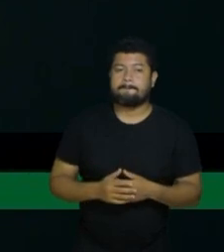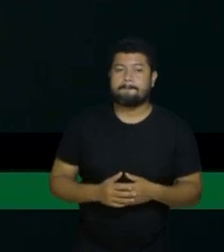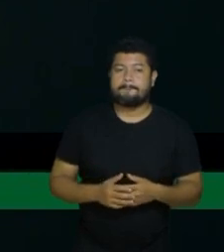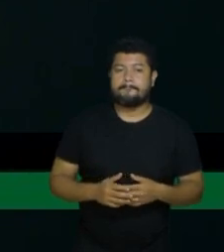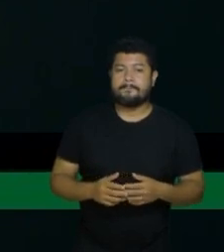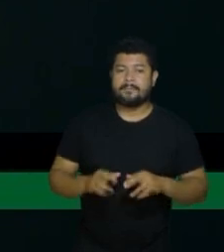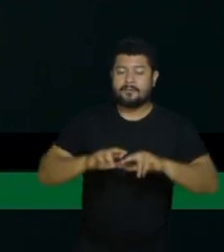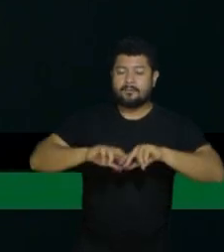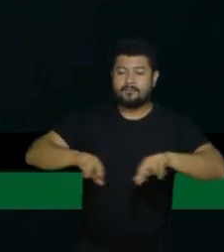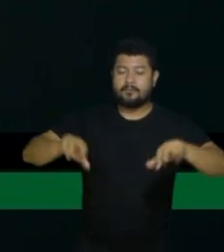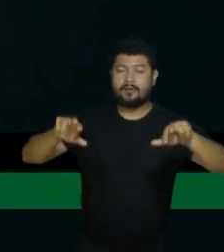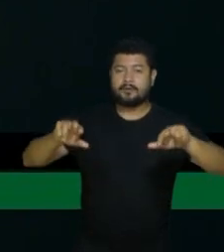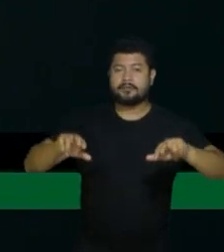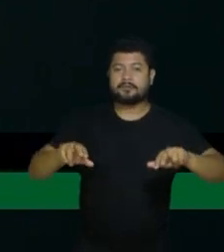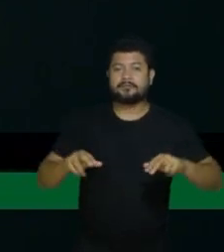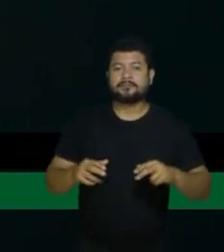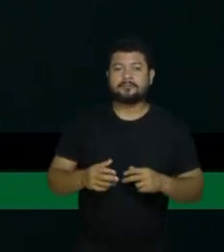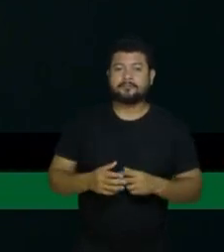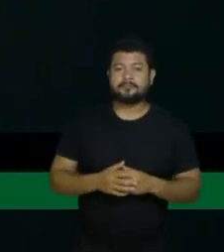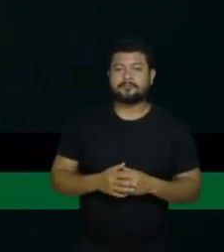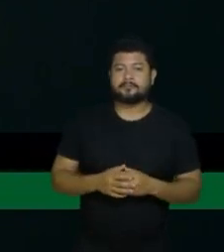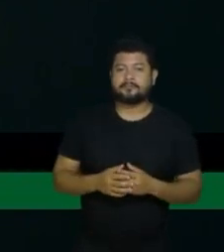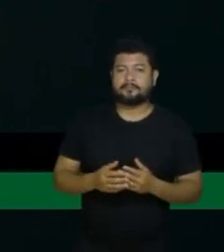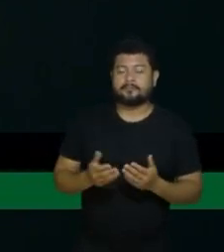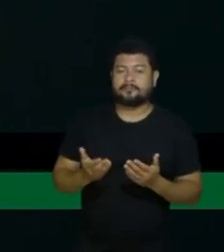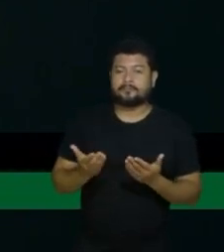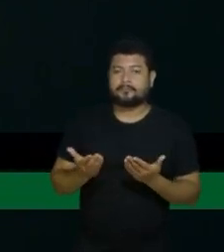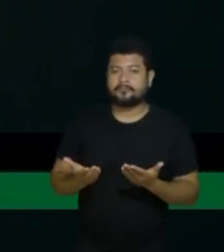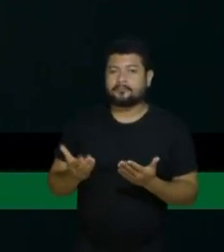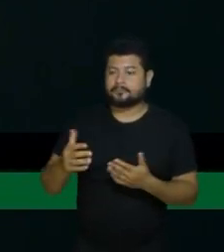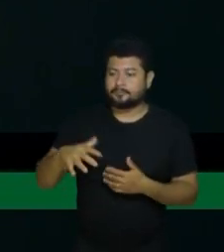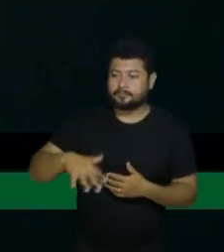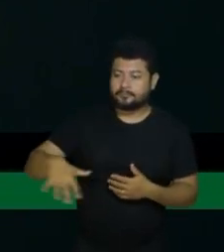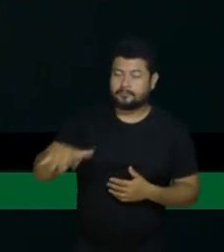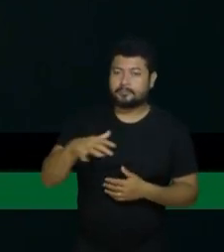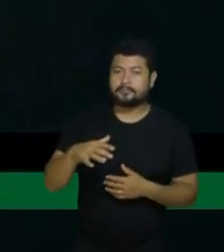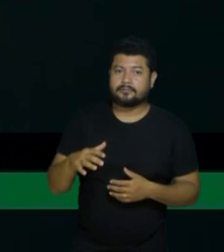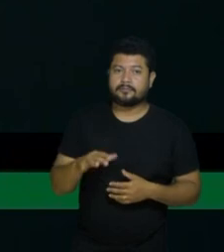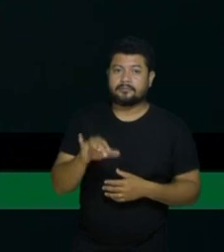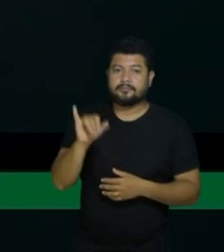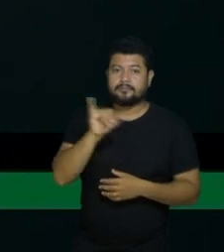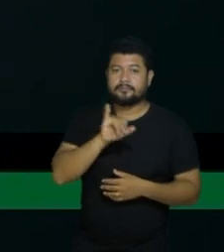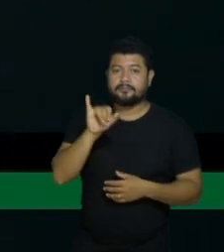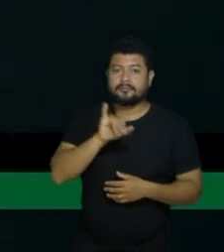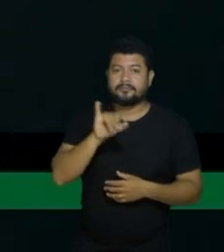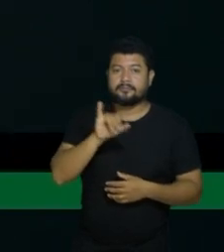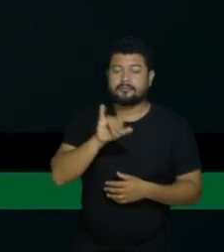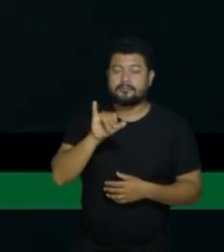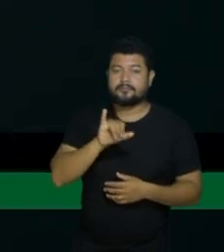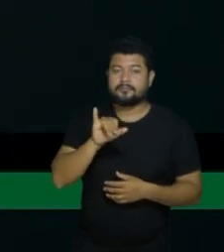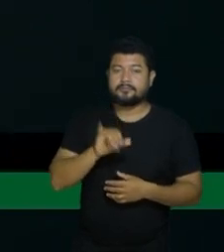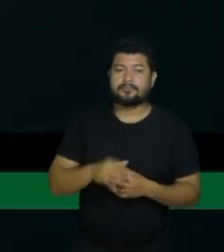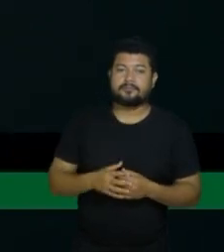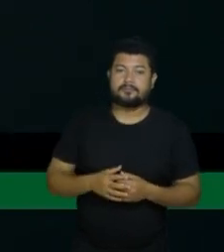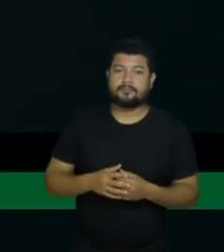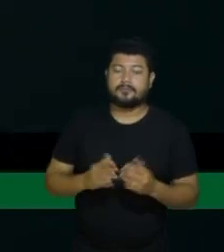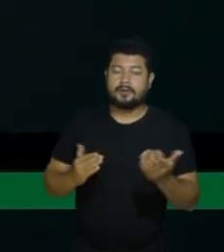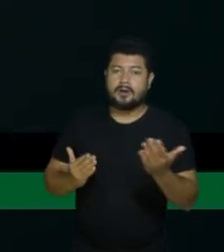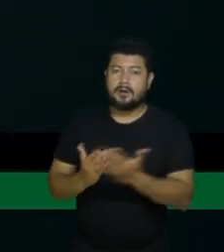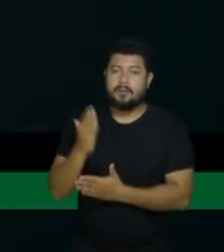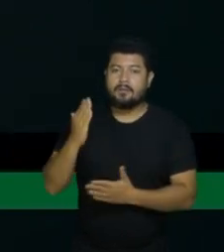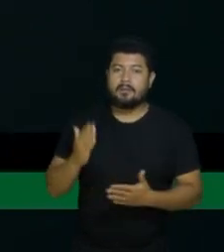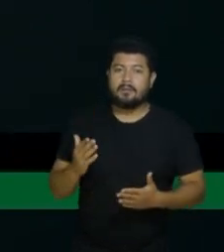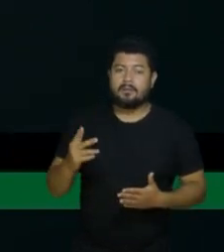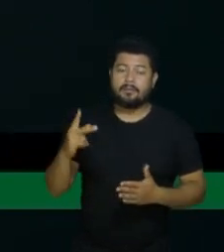saberes de toda essa nossa grande região Valeu como nós aprovamos o projeto